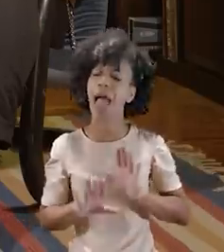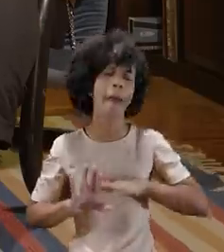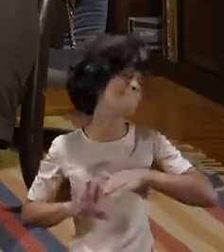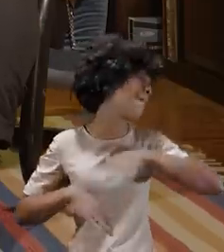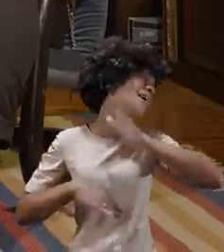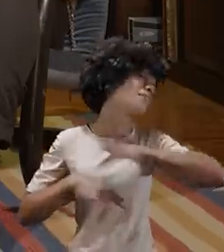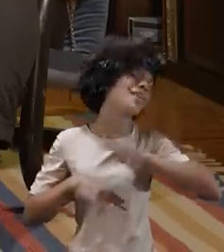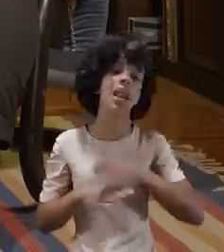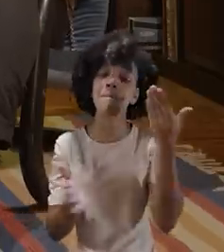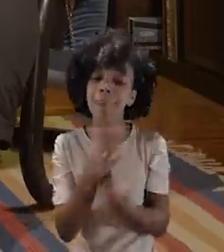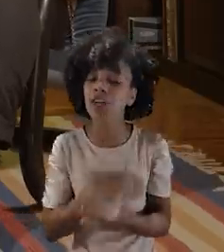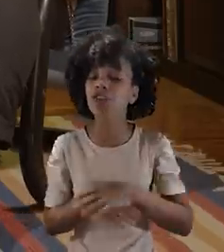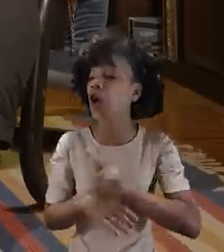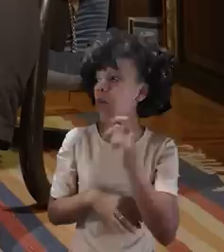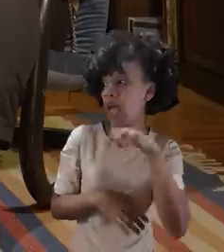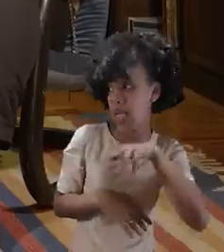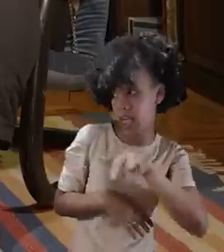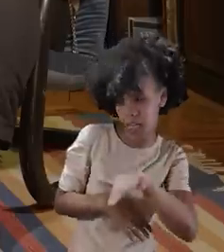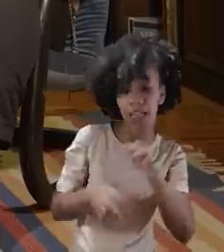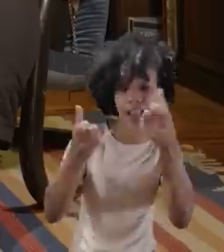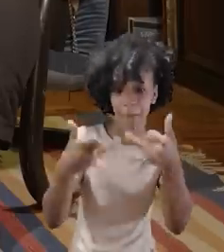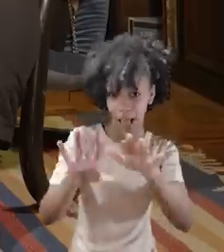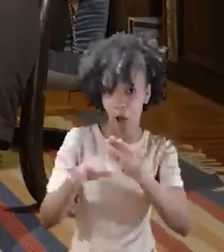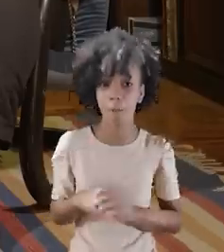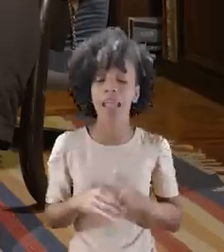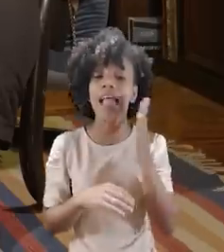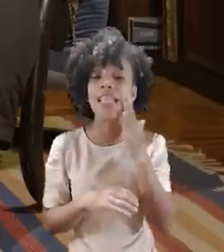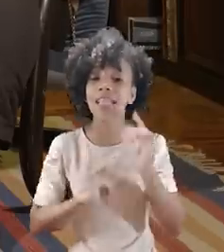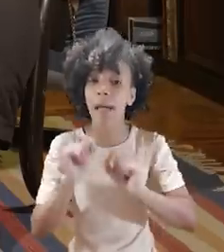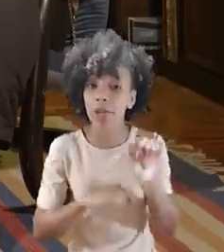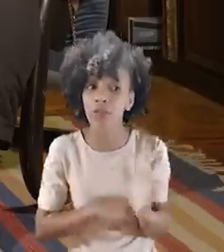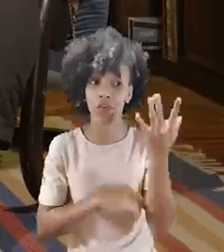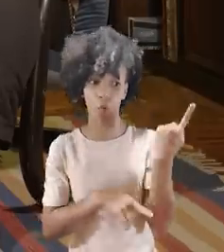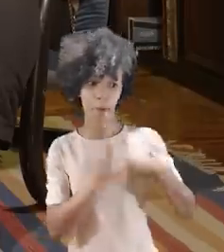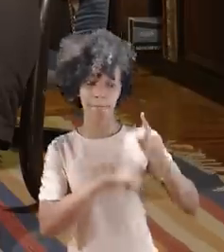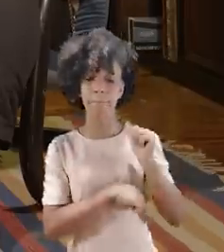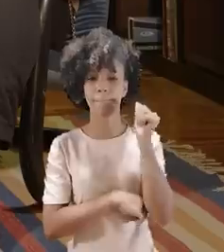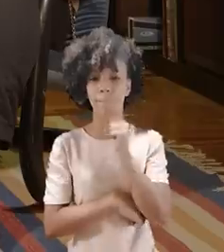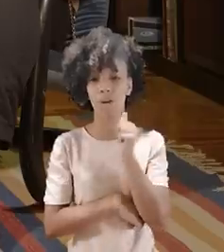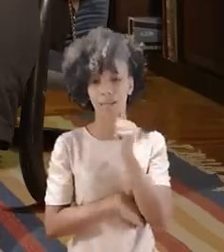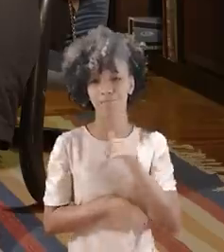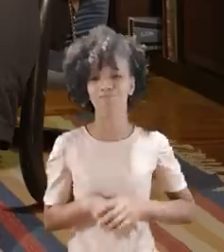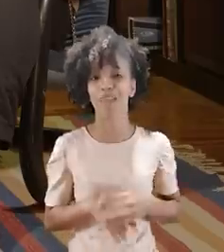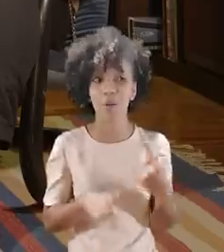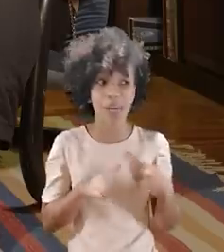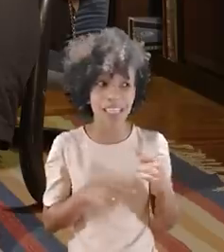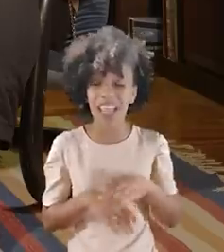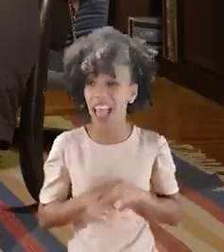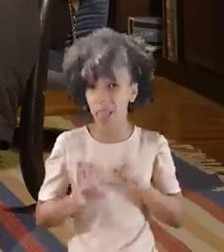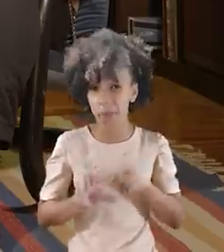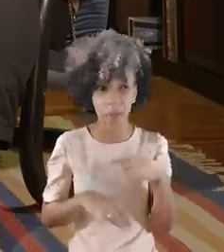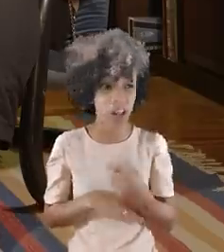perde ele pede ele perde aquilo Henrique sabe que eu vou falar sério sabe quem inventou a evolução a mulher que se